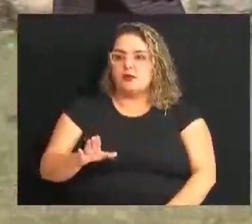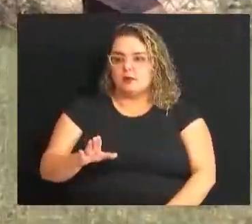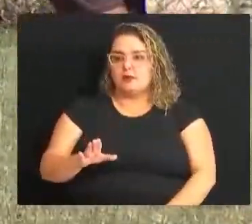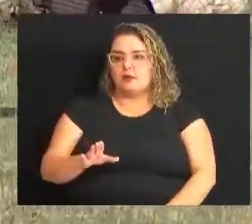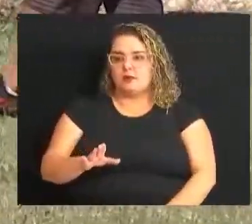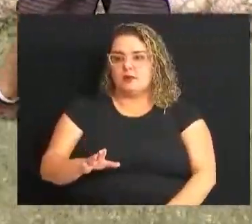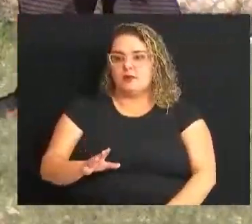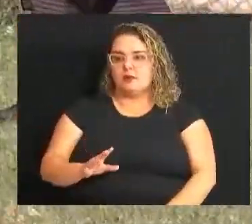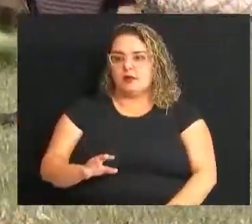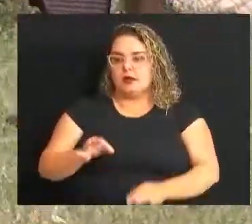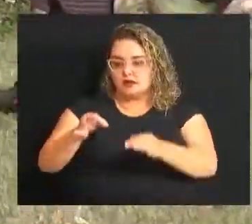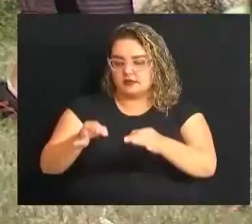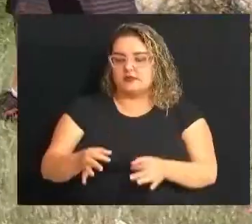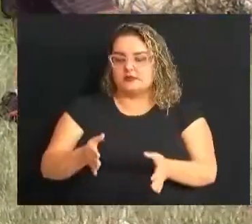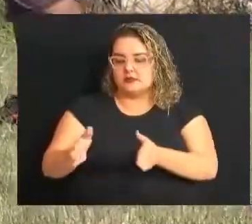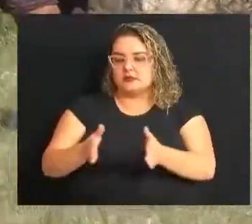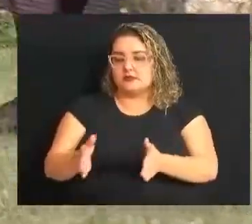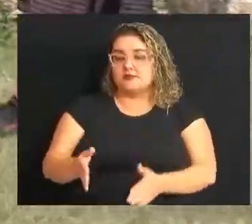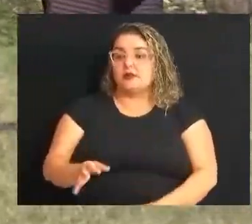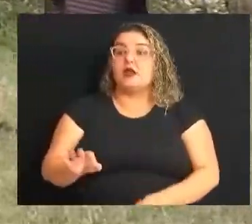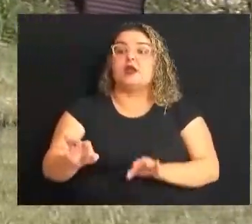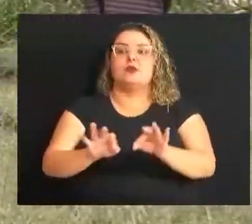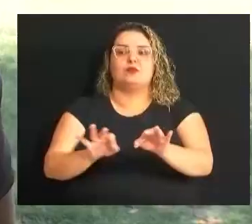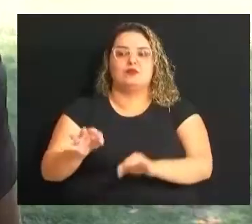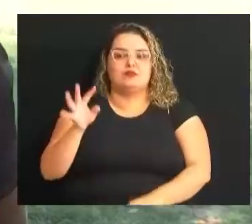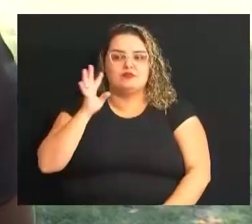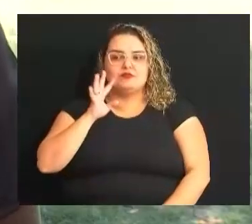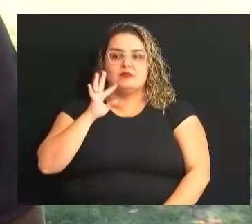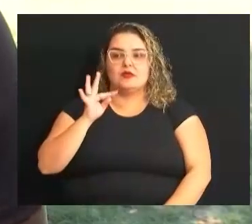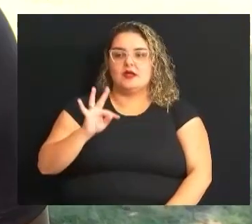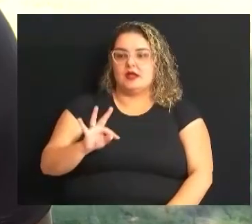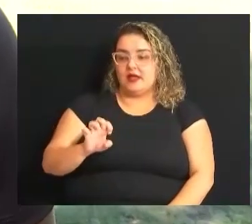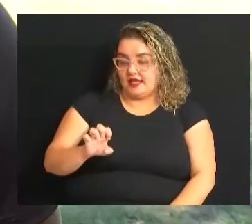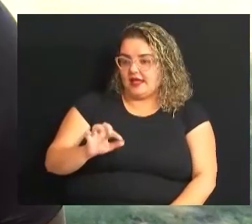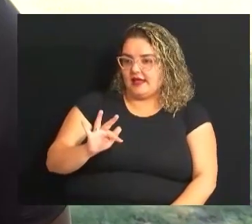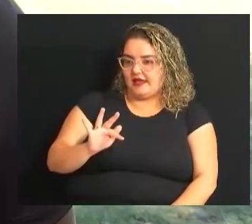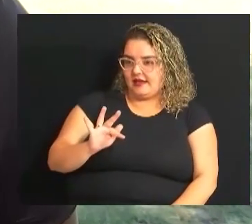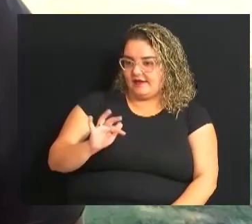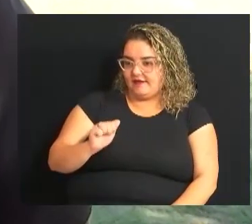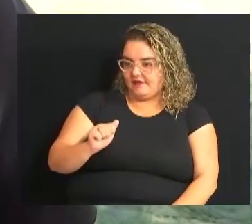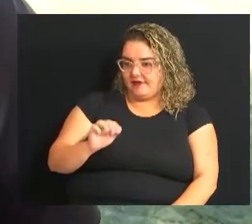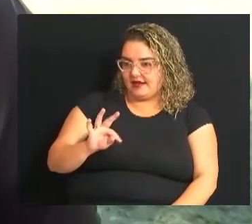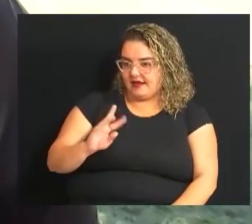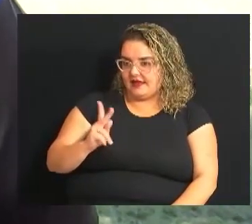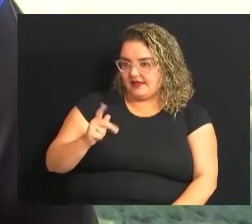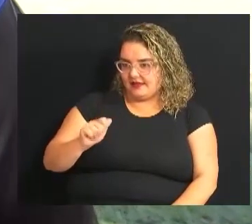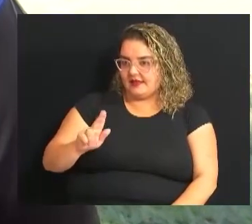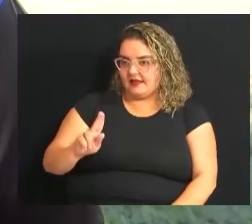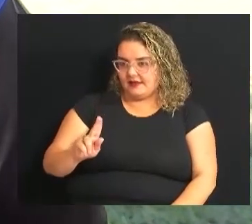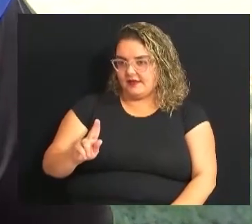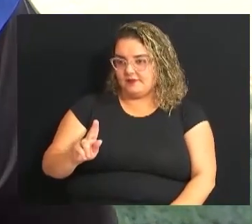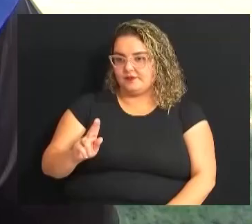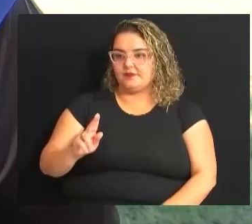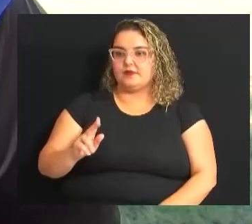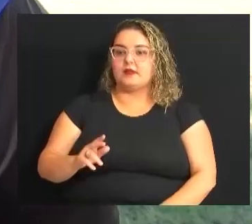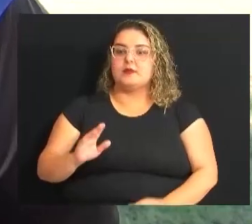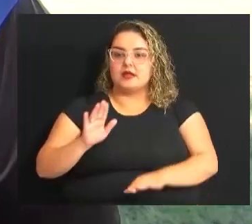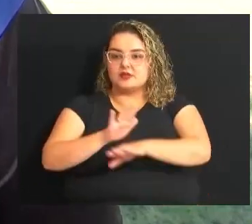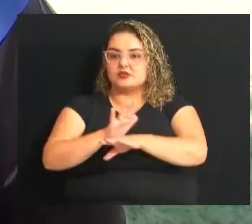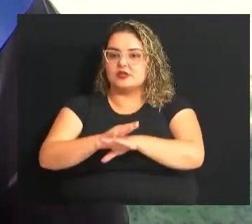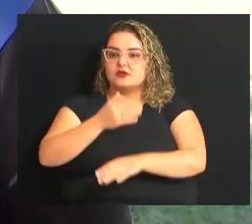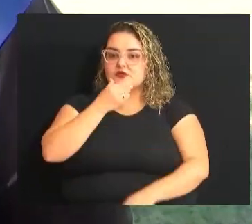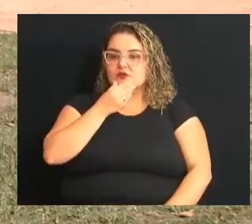que projeto bacana! O projeto Efatá é um projeto que foi idealizado para ajudar os meninos da comunidade, né?